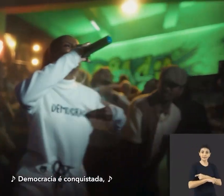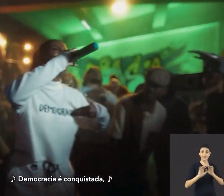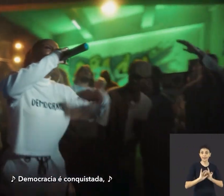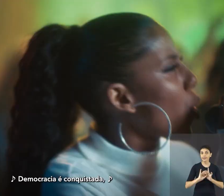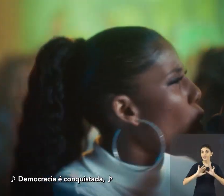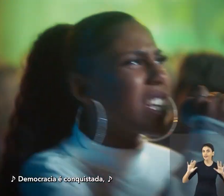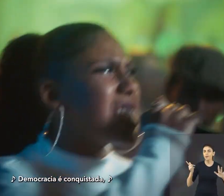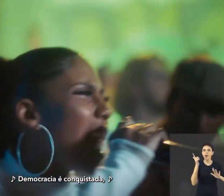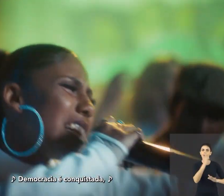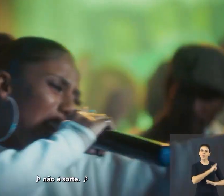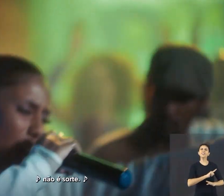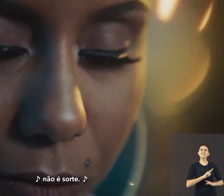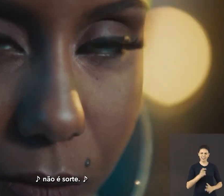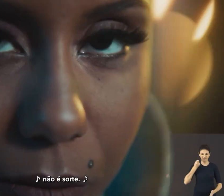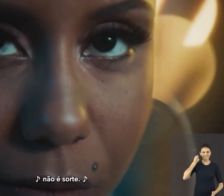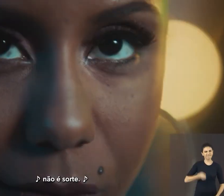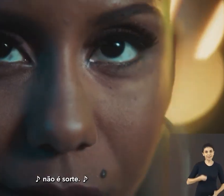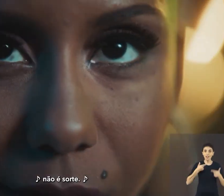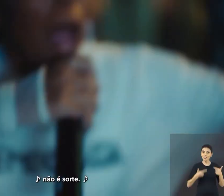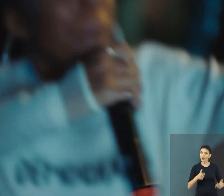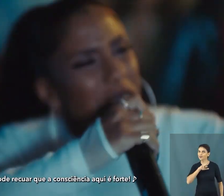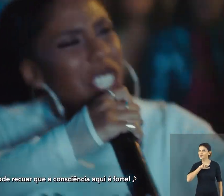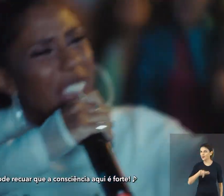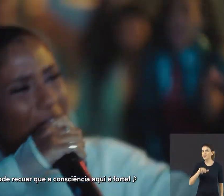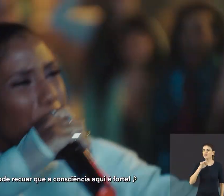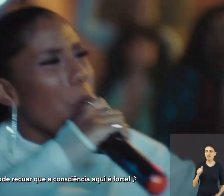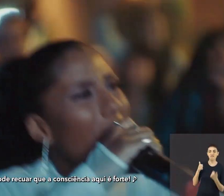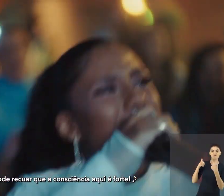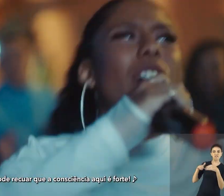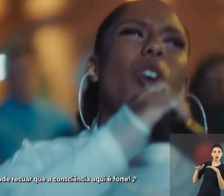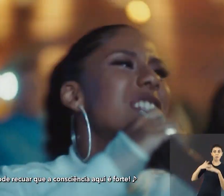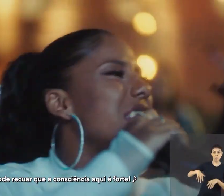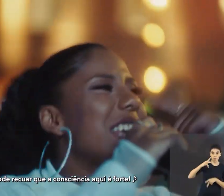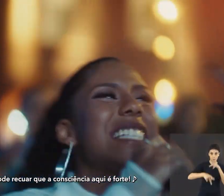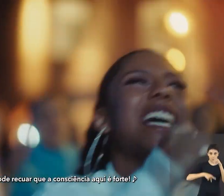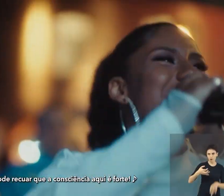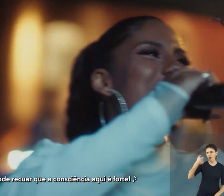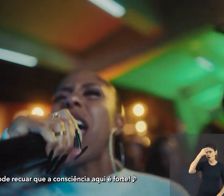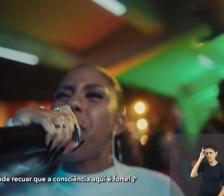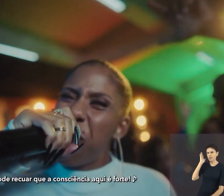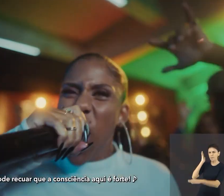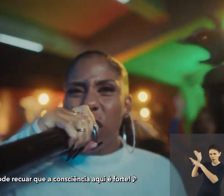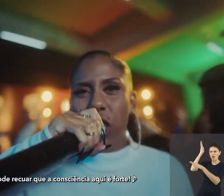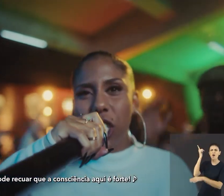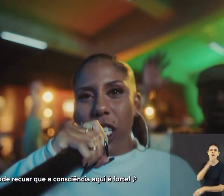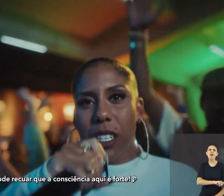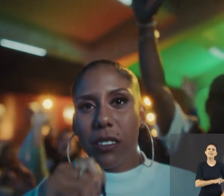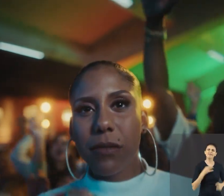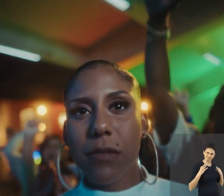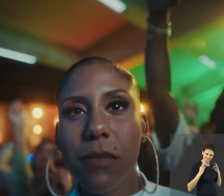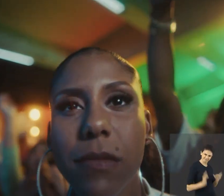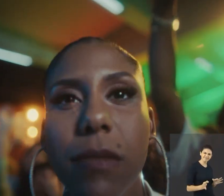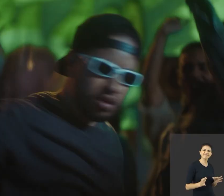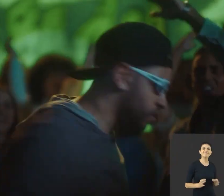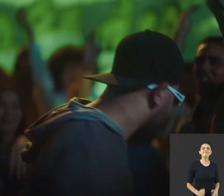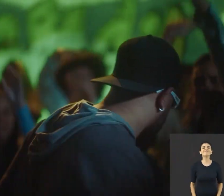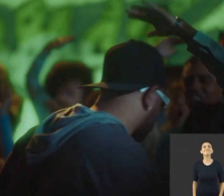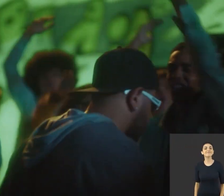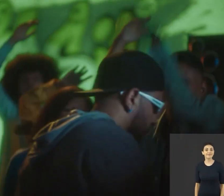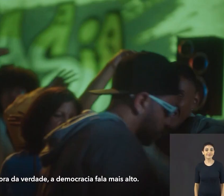Democracia é conquistada não é sorte pode recuar que a consciência que é forte